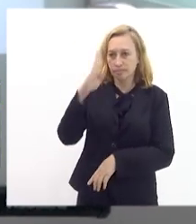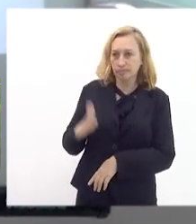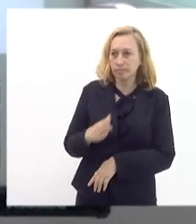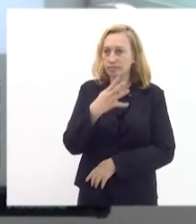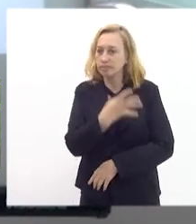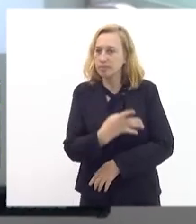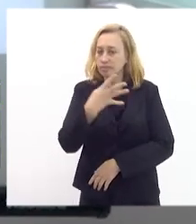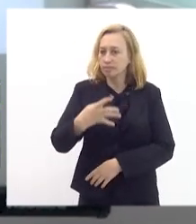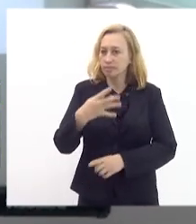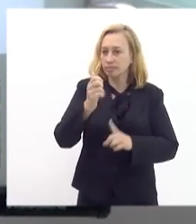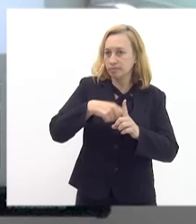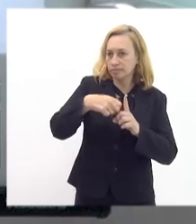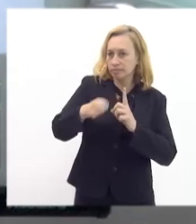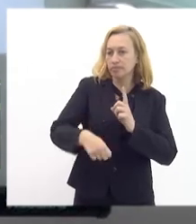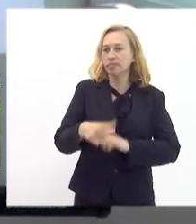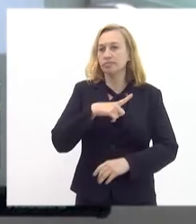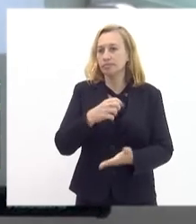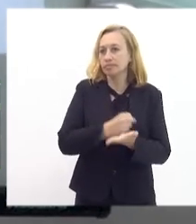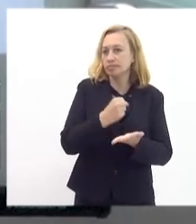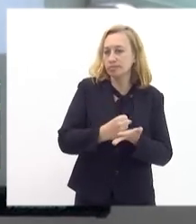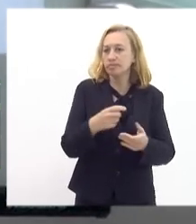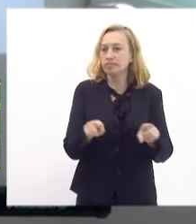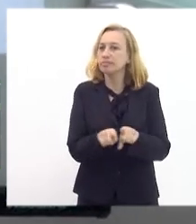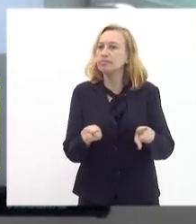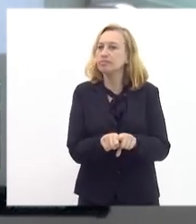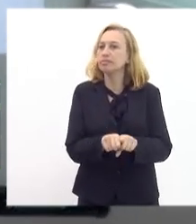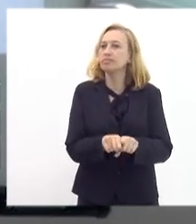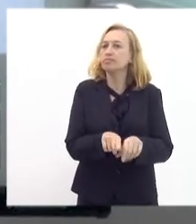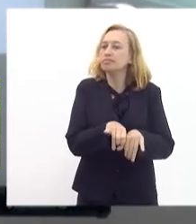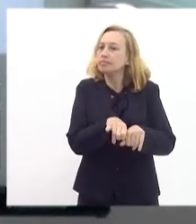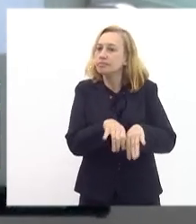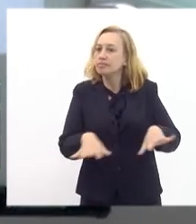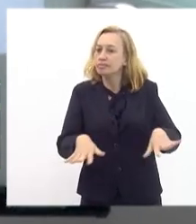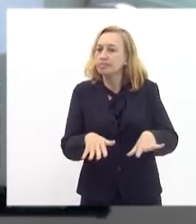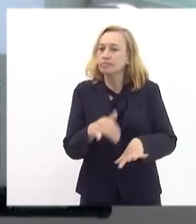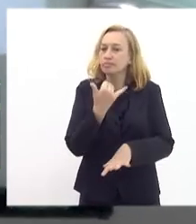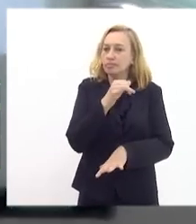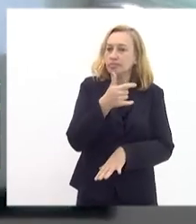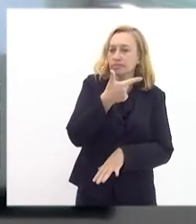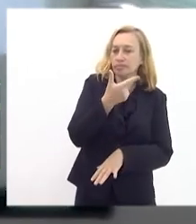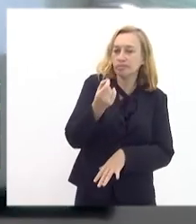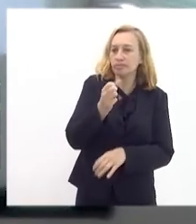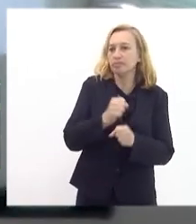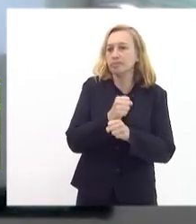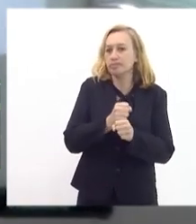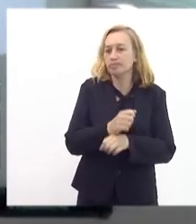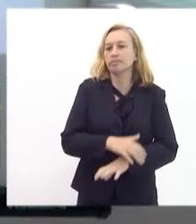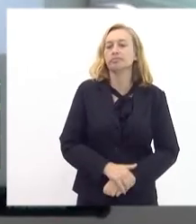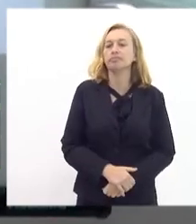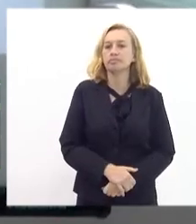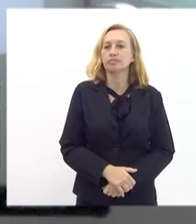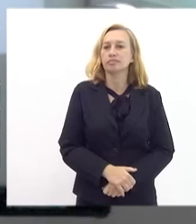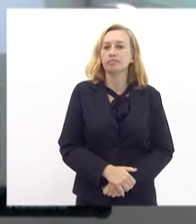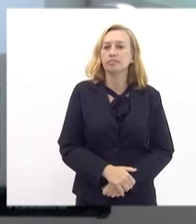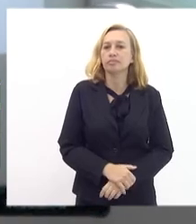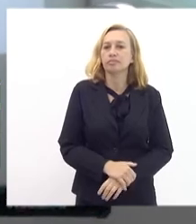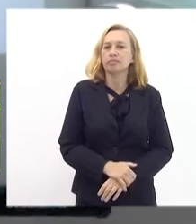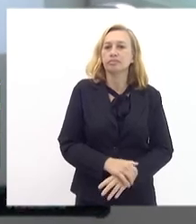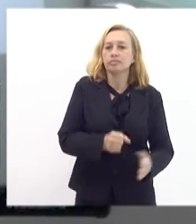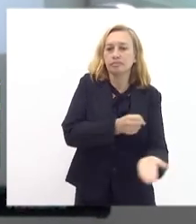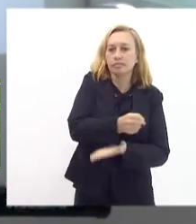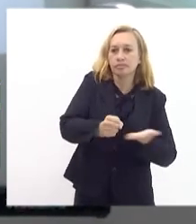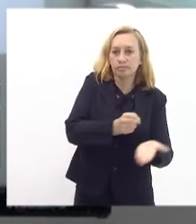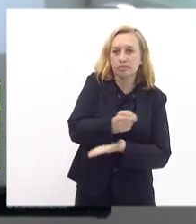de 44 meses temos contratos também aonde estamos fornecendo energia por 20 anos os pilares da